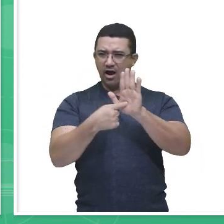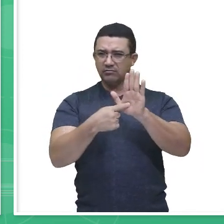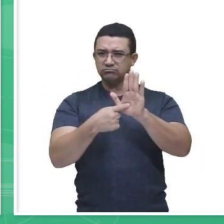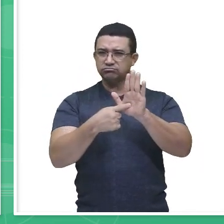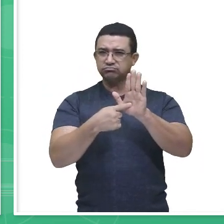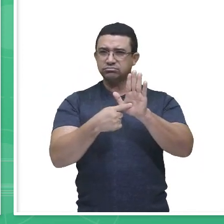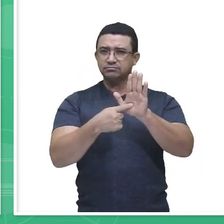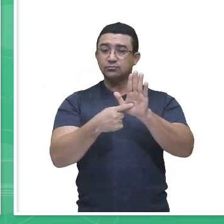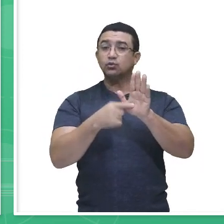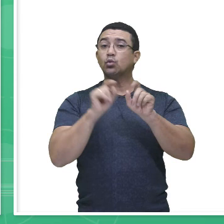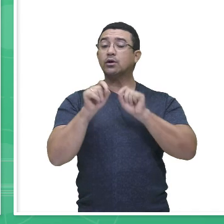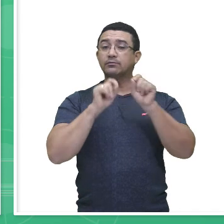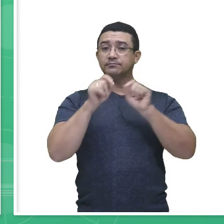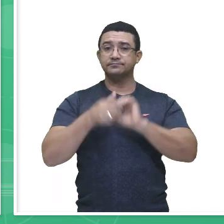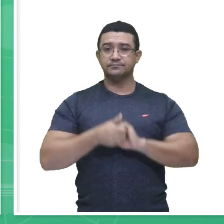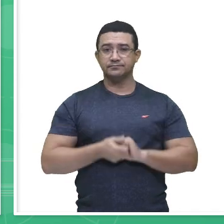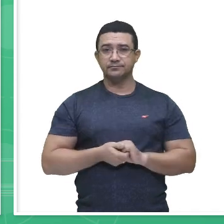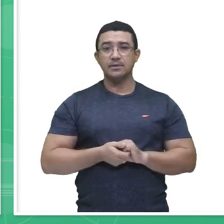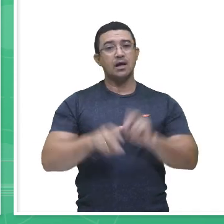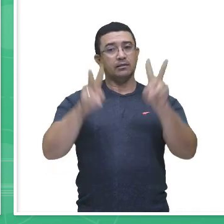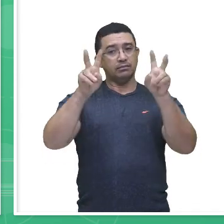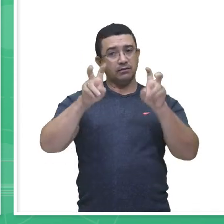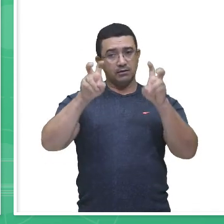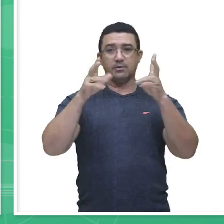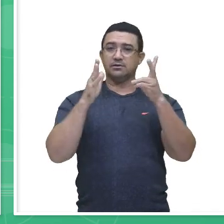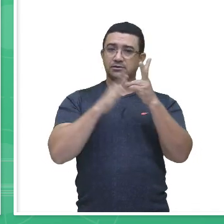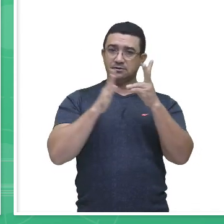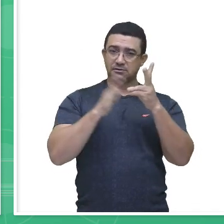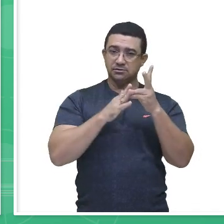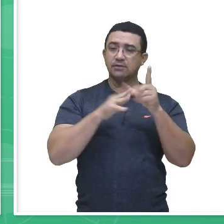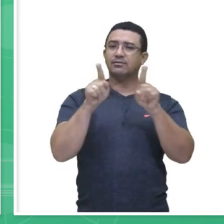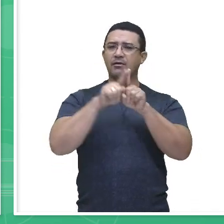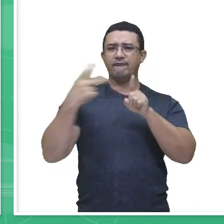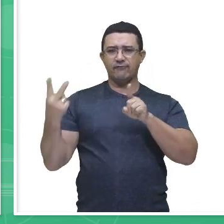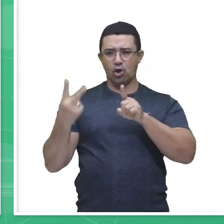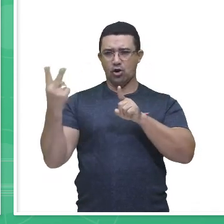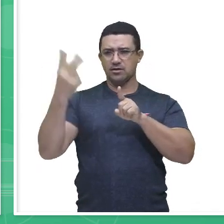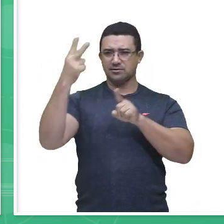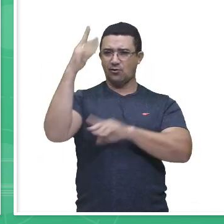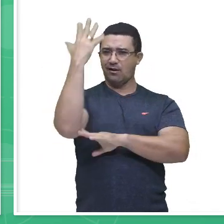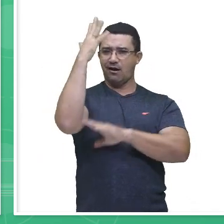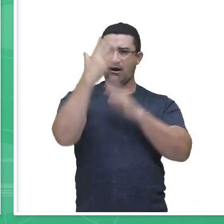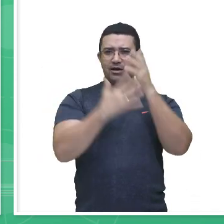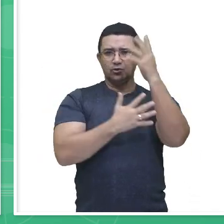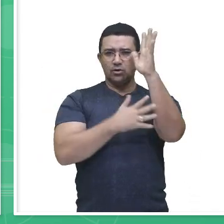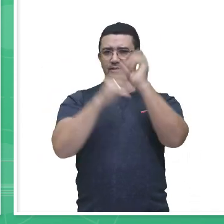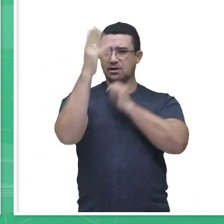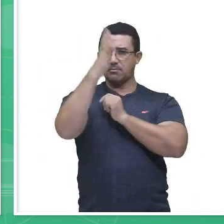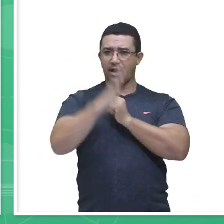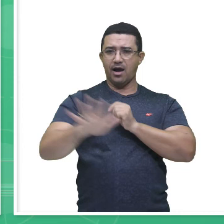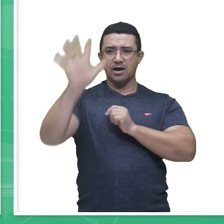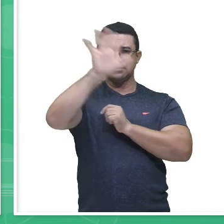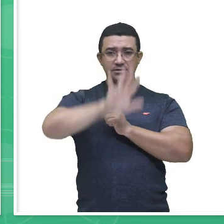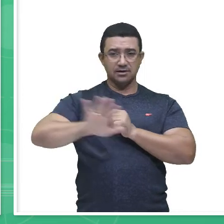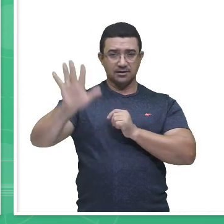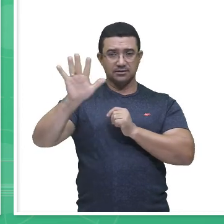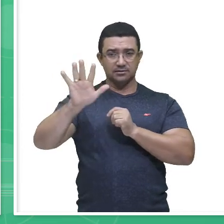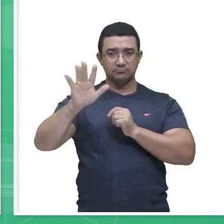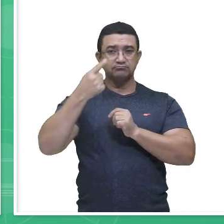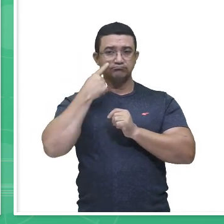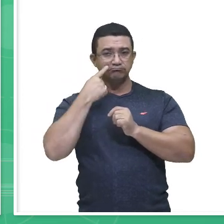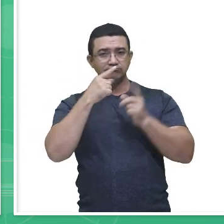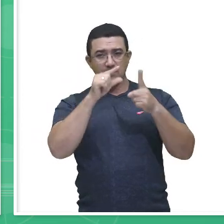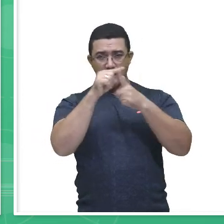pela temática indianista e pela valorização da natureza brasileira, como vocês já observaram nas